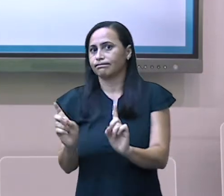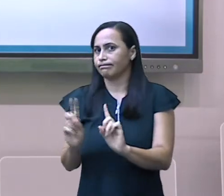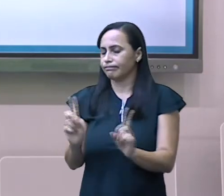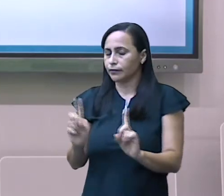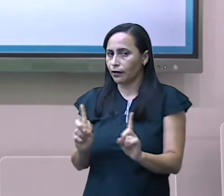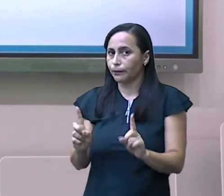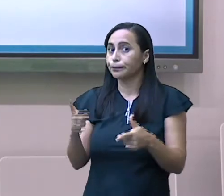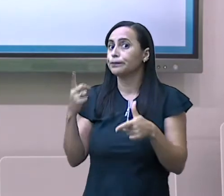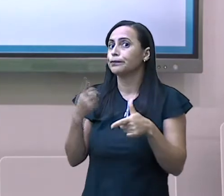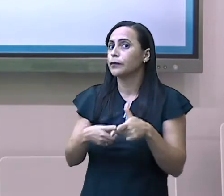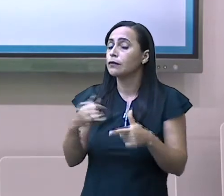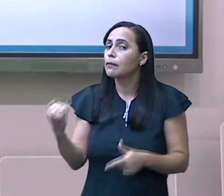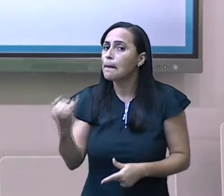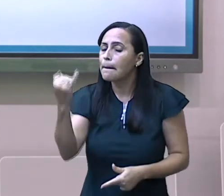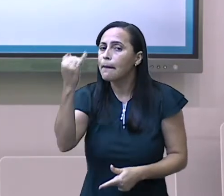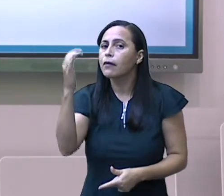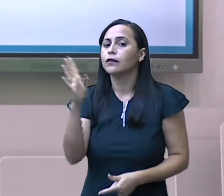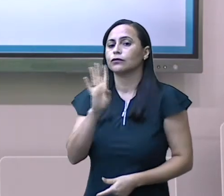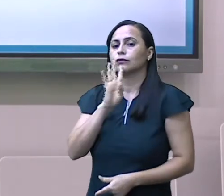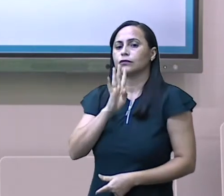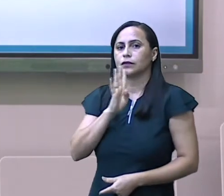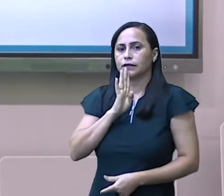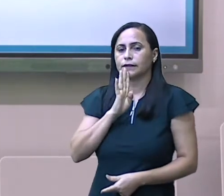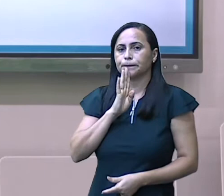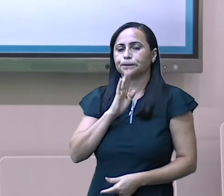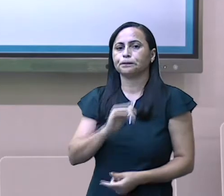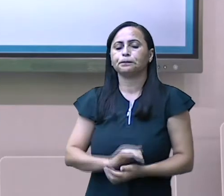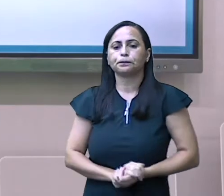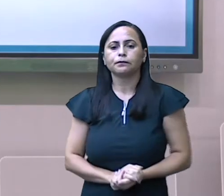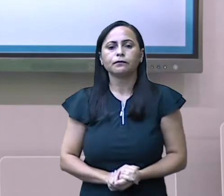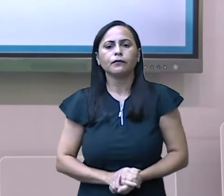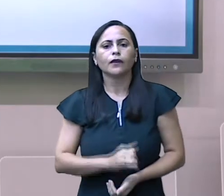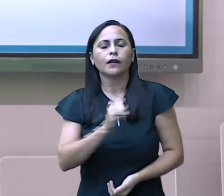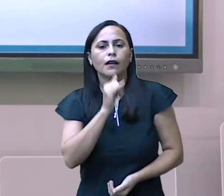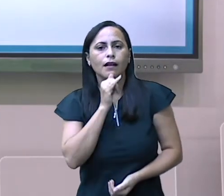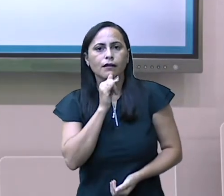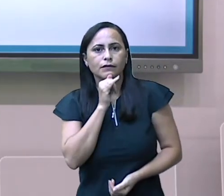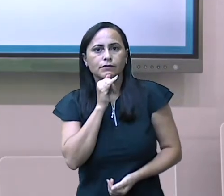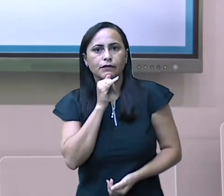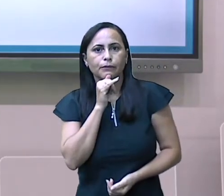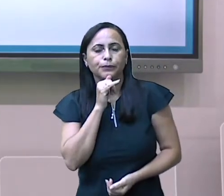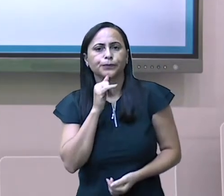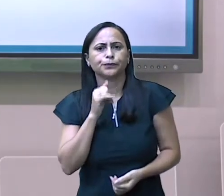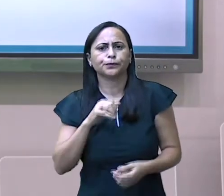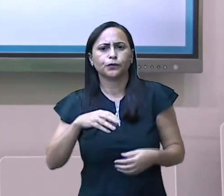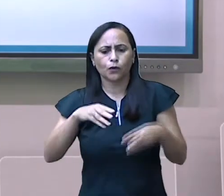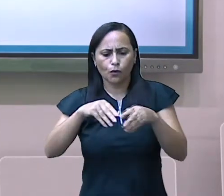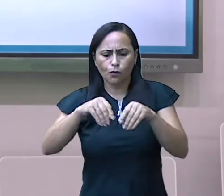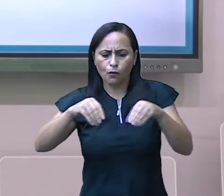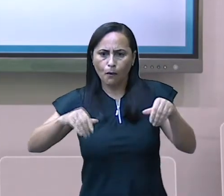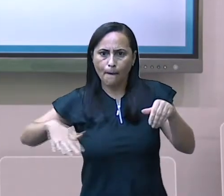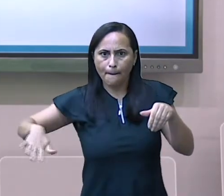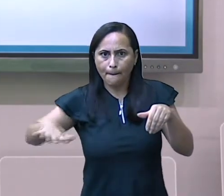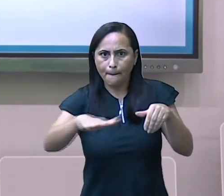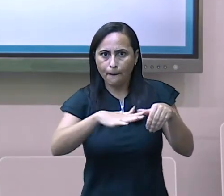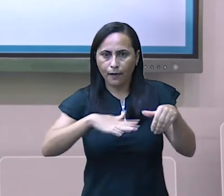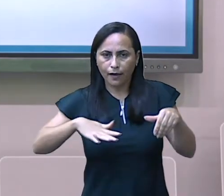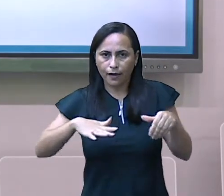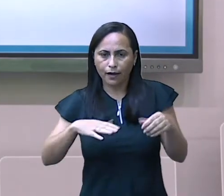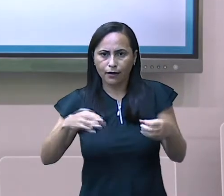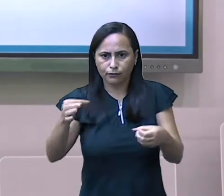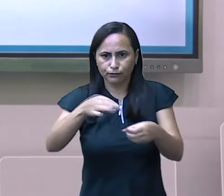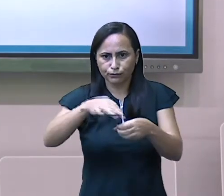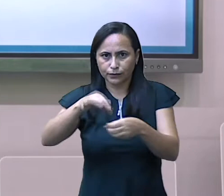saber. Por exemplo, o solo próprio para o cultivo, se tiver mineral, ele não vai ser próprio para o cultivo, porque o